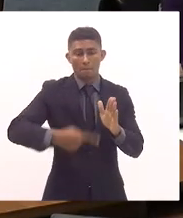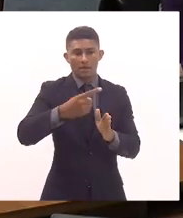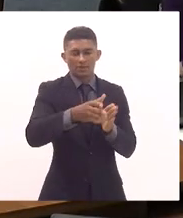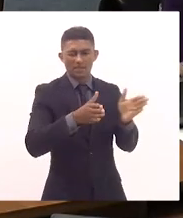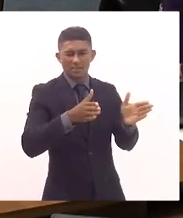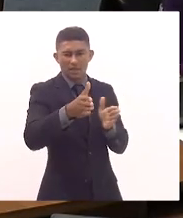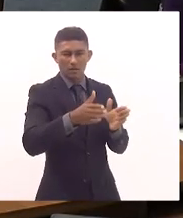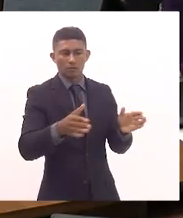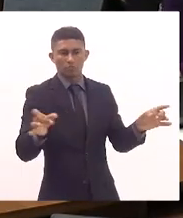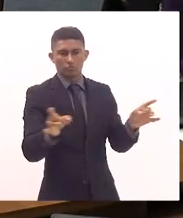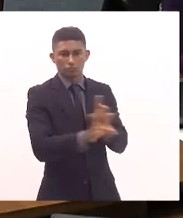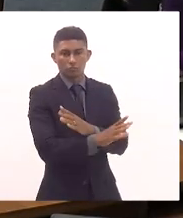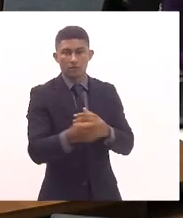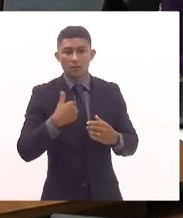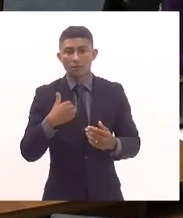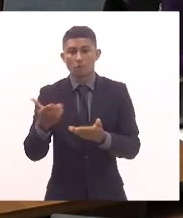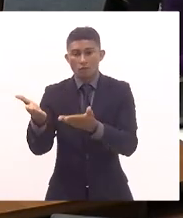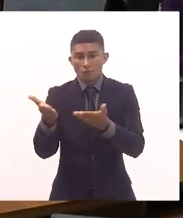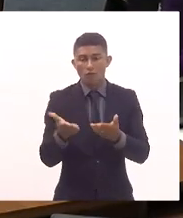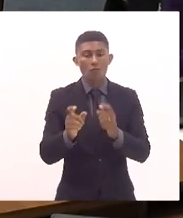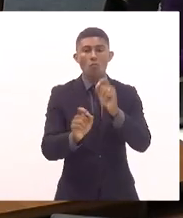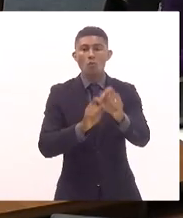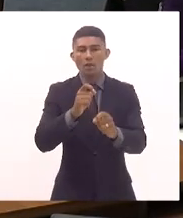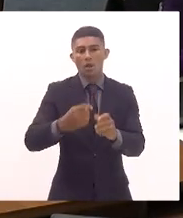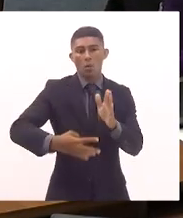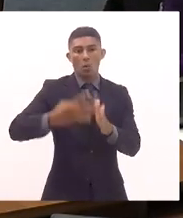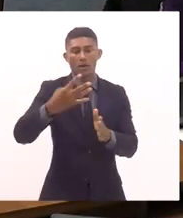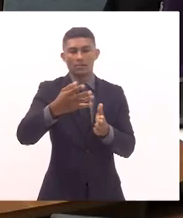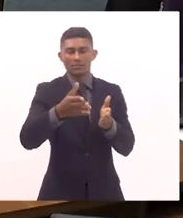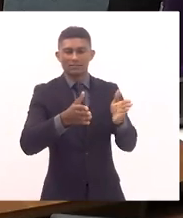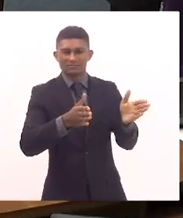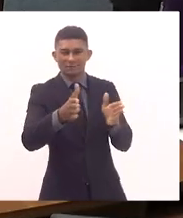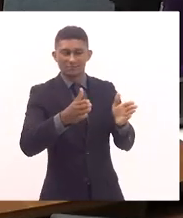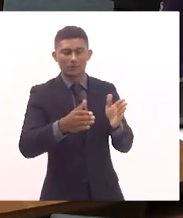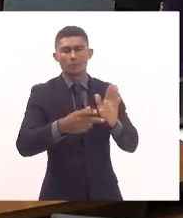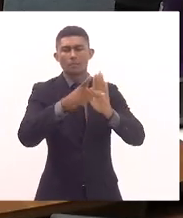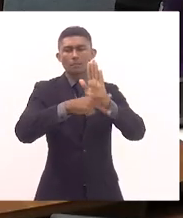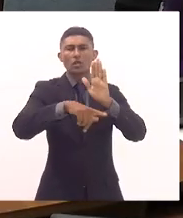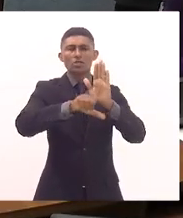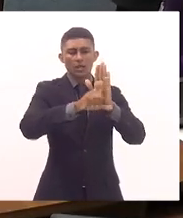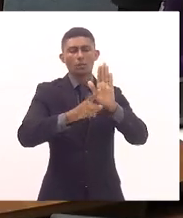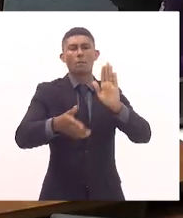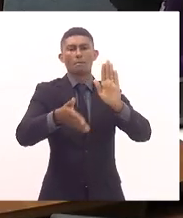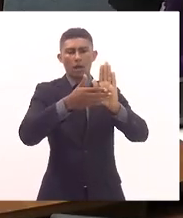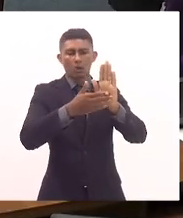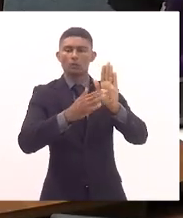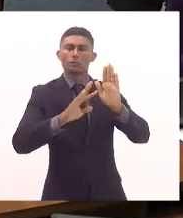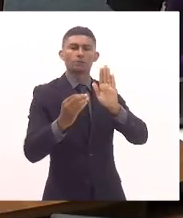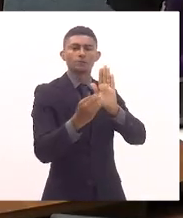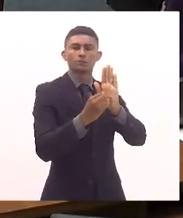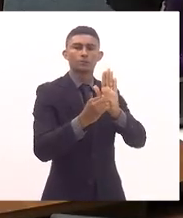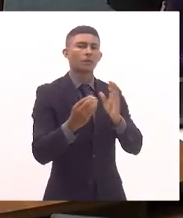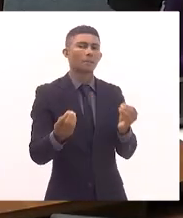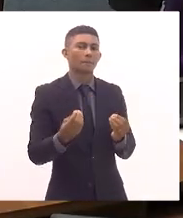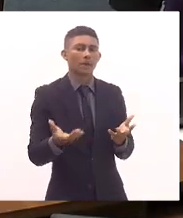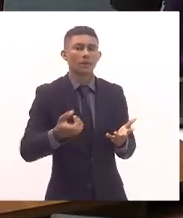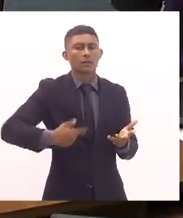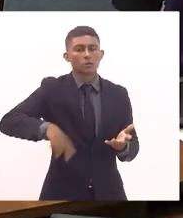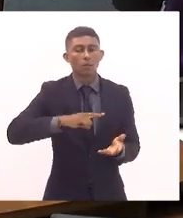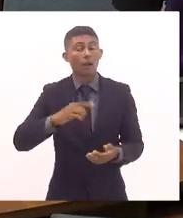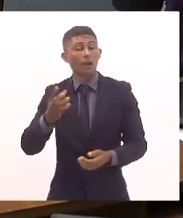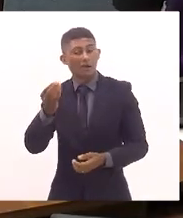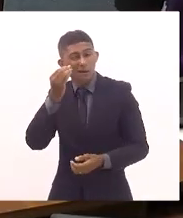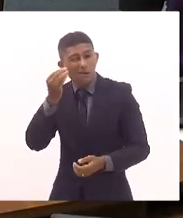vou convocar a quarta sessão com o projeto de lei 5563 de 22 na pauta, para que a gente possa adiantar a